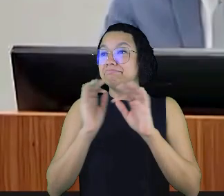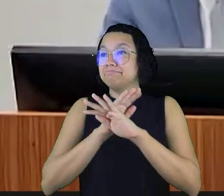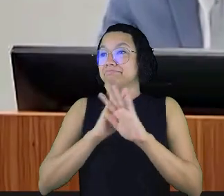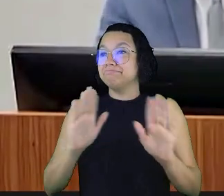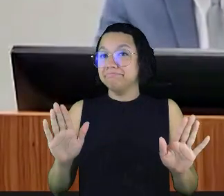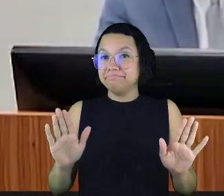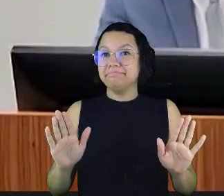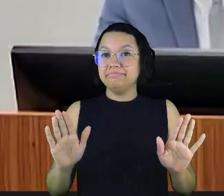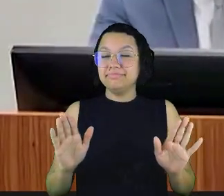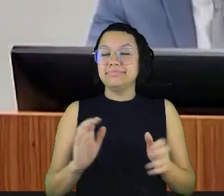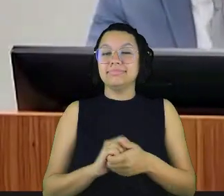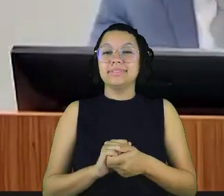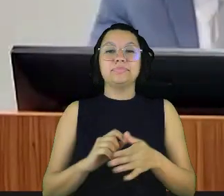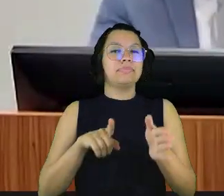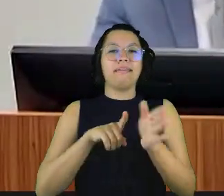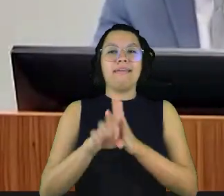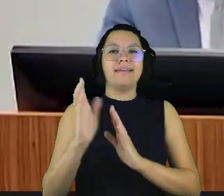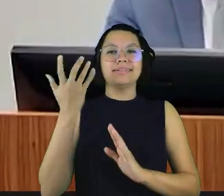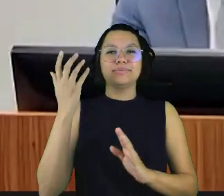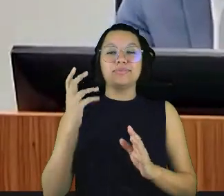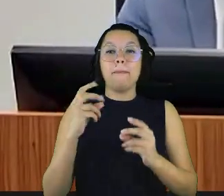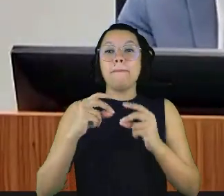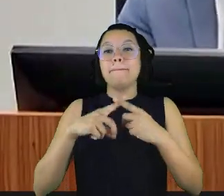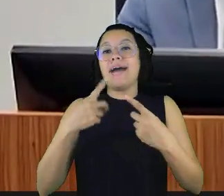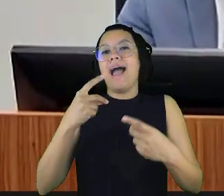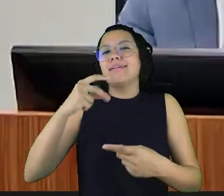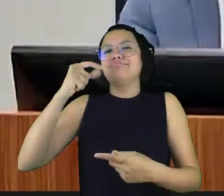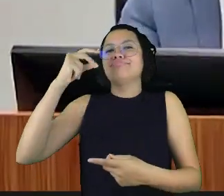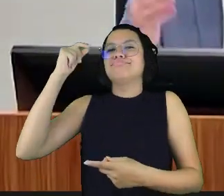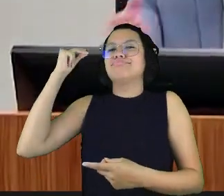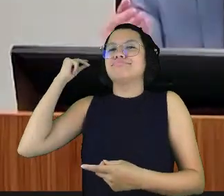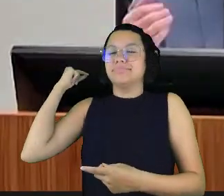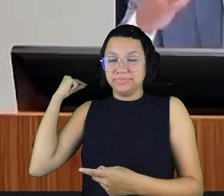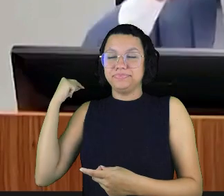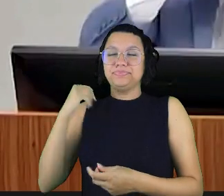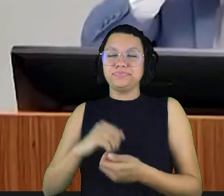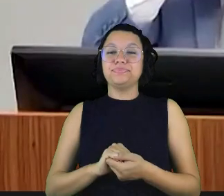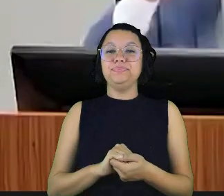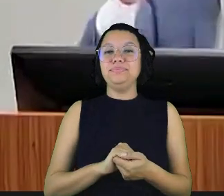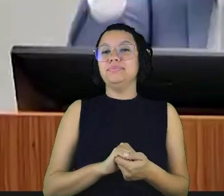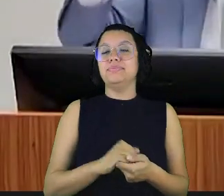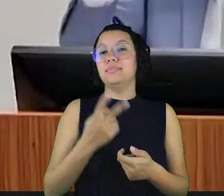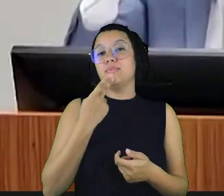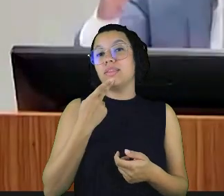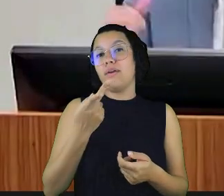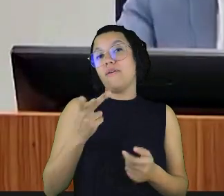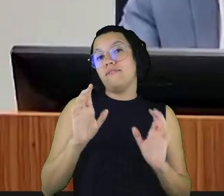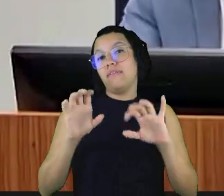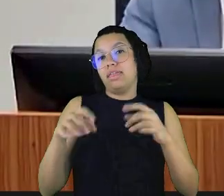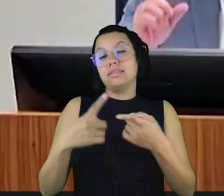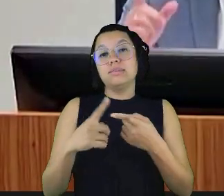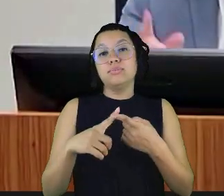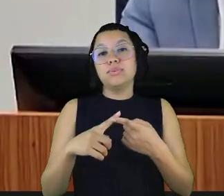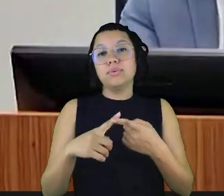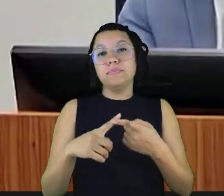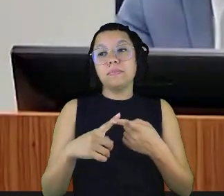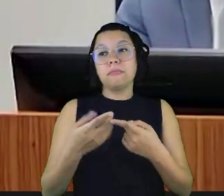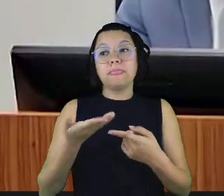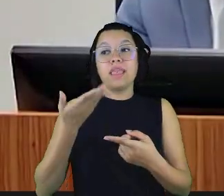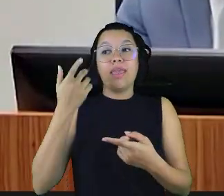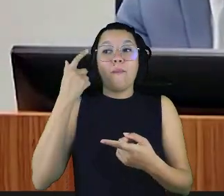questão. Mas isso tempos muito, muito, muito remotos. Eu falo isso para vocês enquanto eu era advogado. Eu